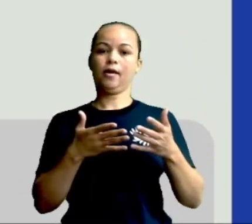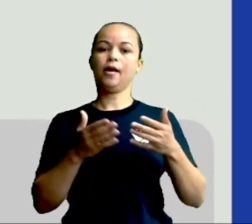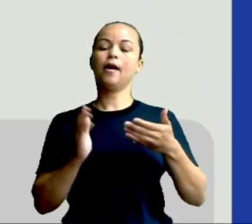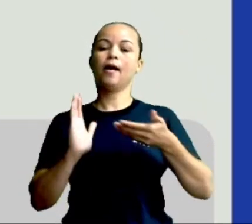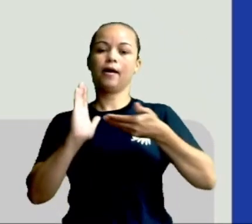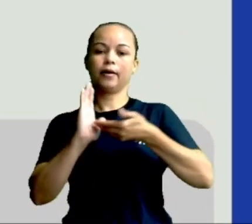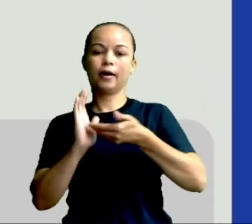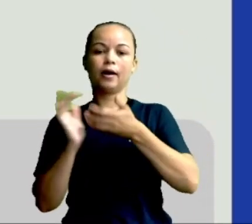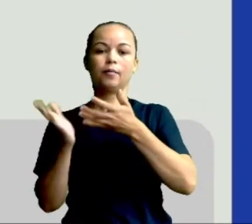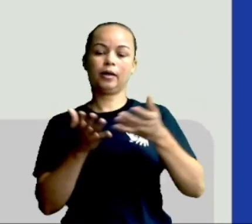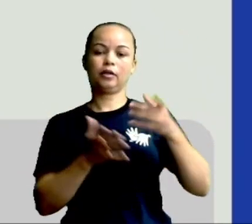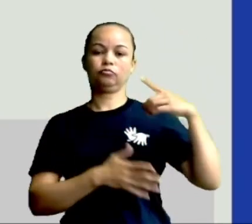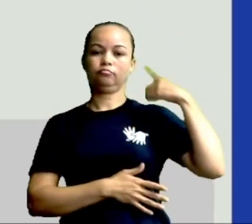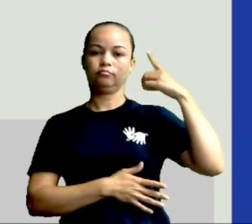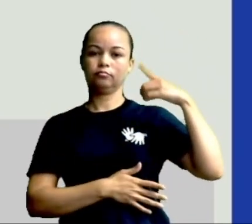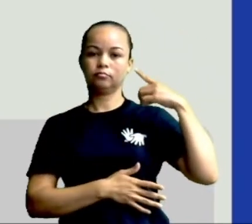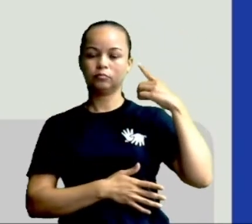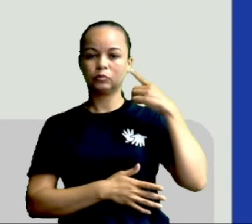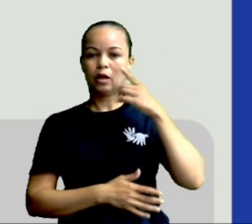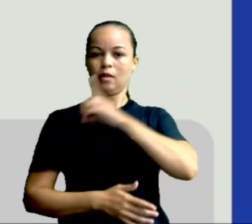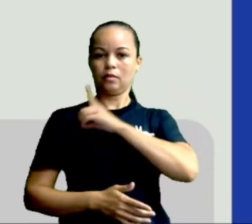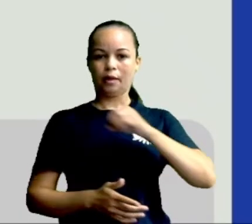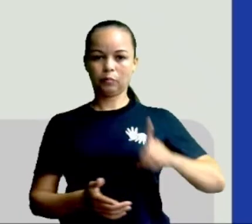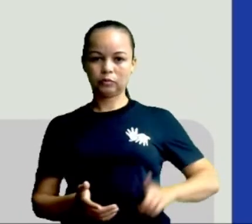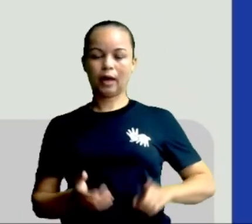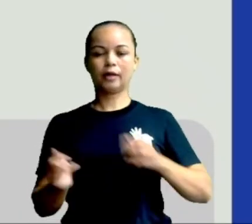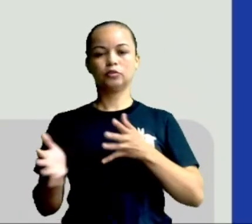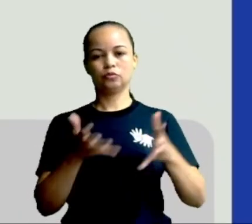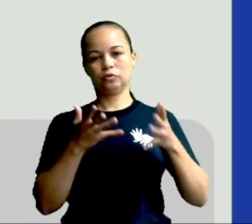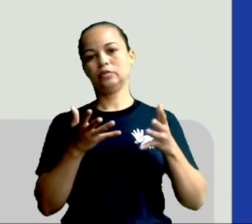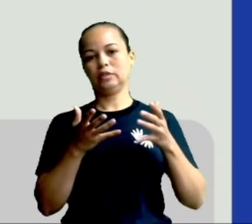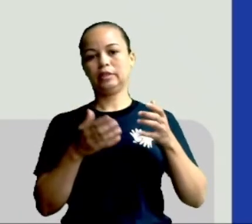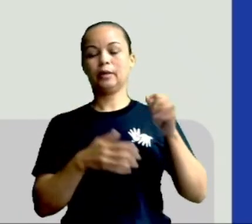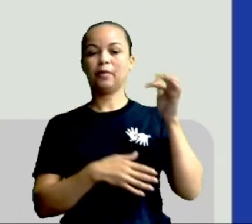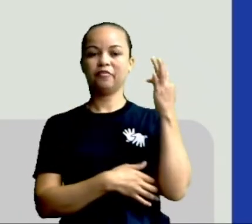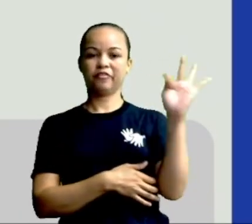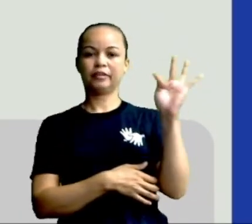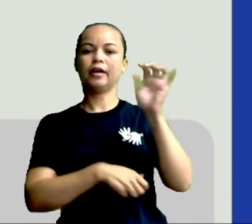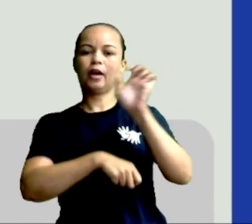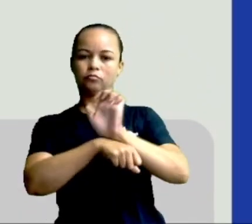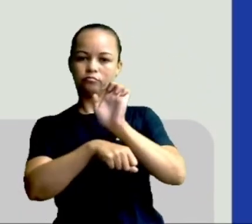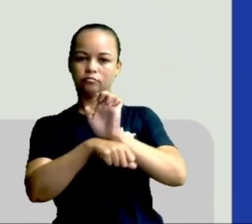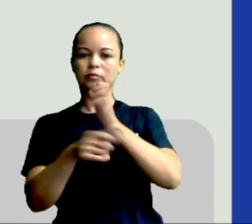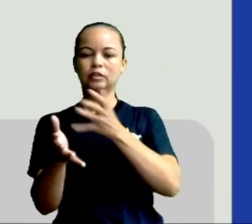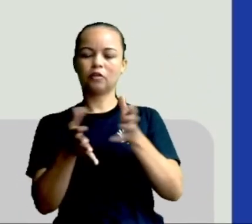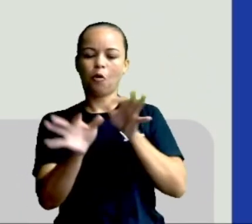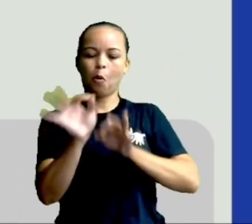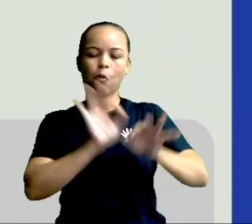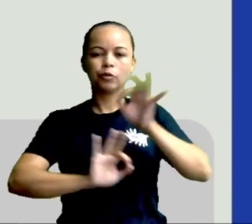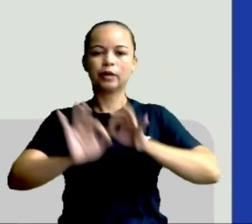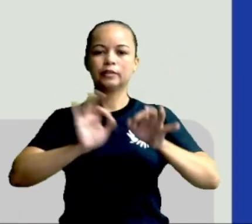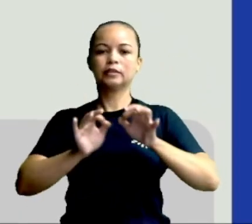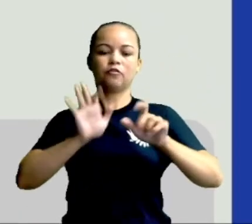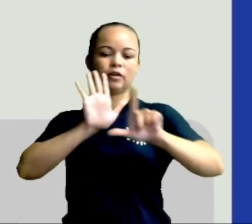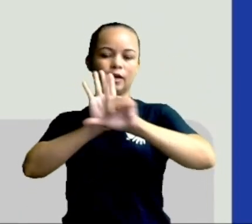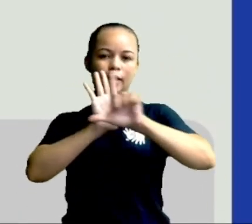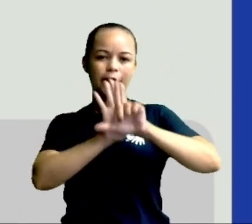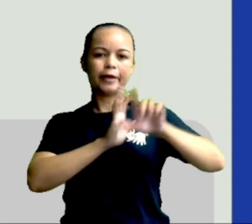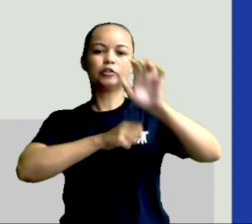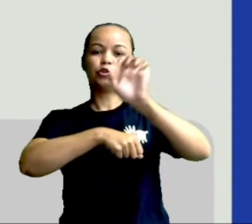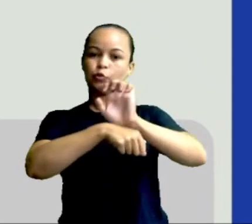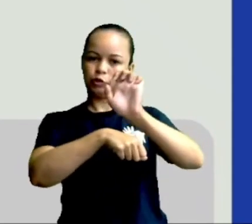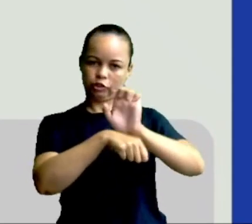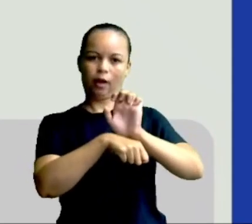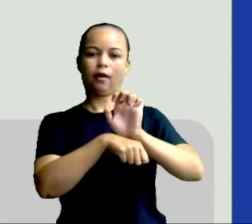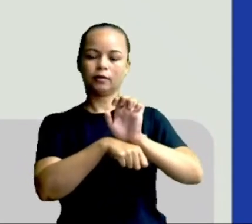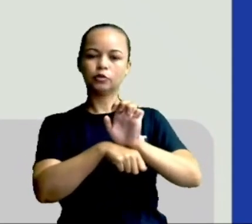do Brasil e o Senado Federal as assembleias legislativas estaduais que vão formular as leis do Estado